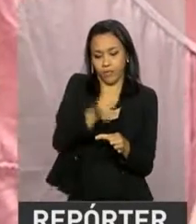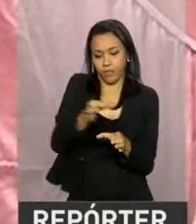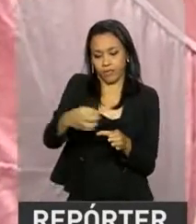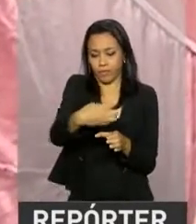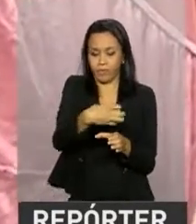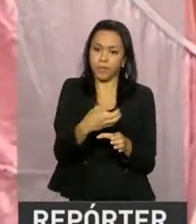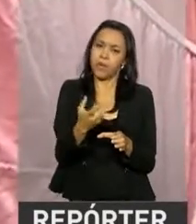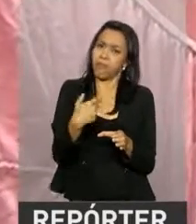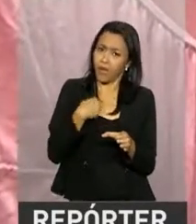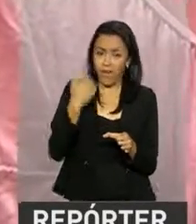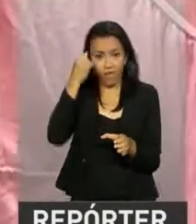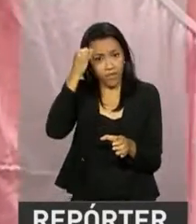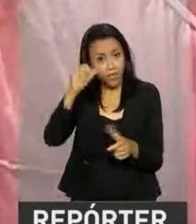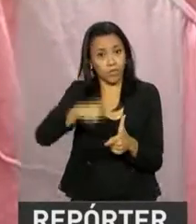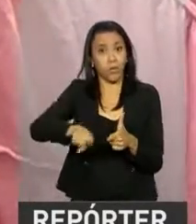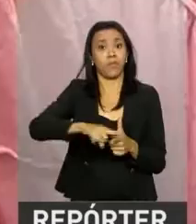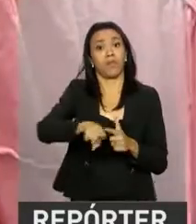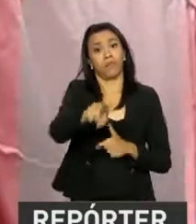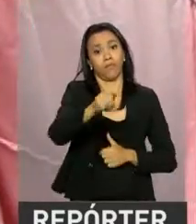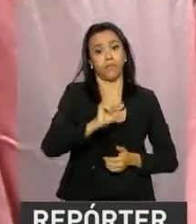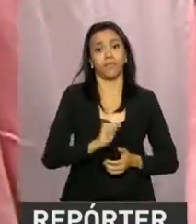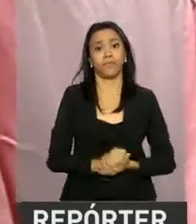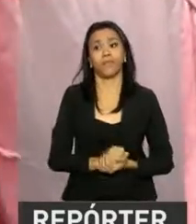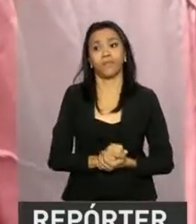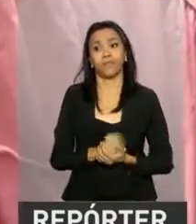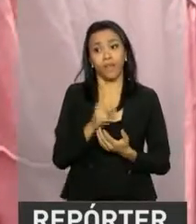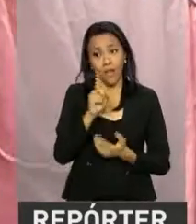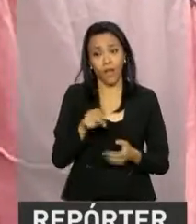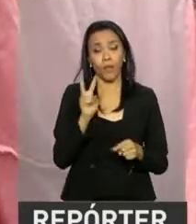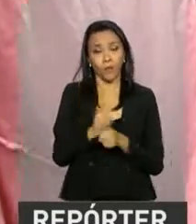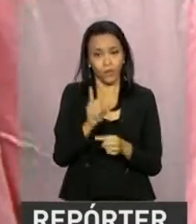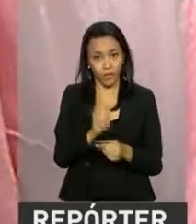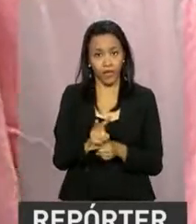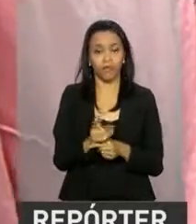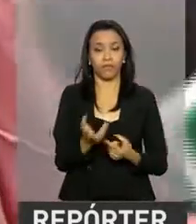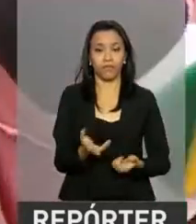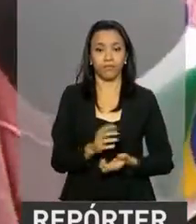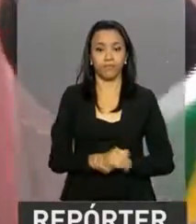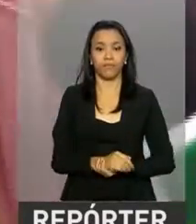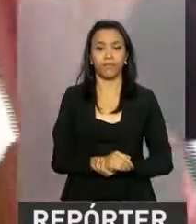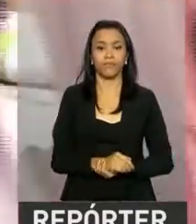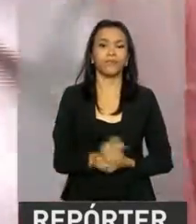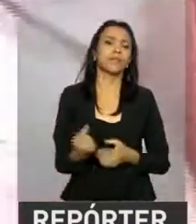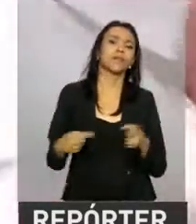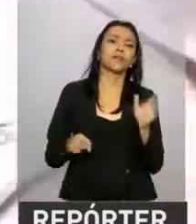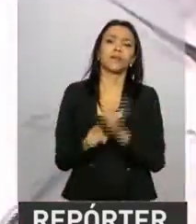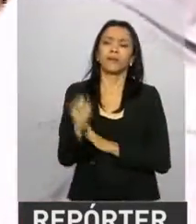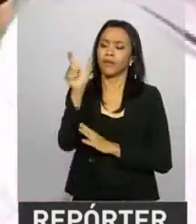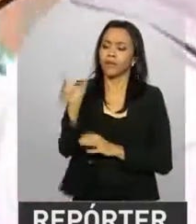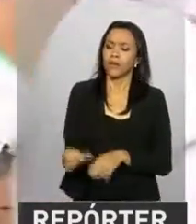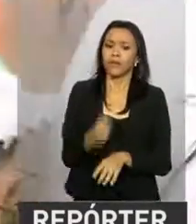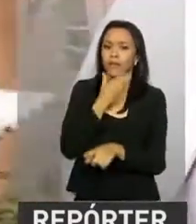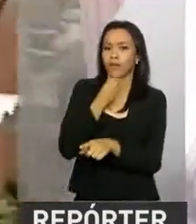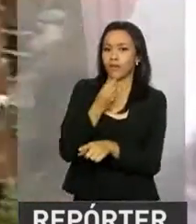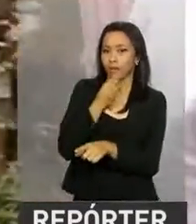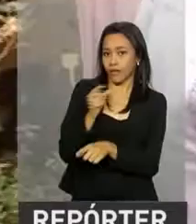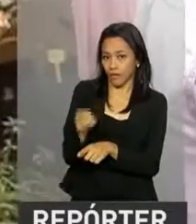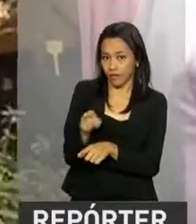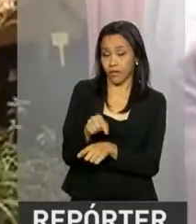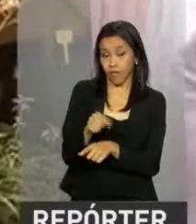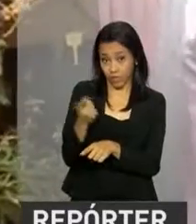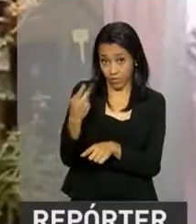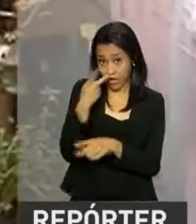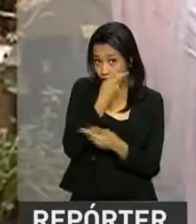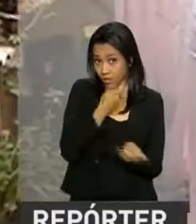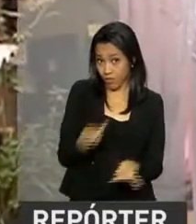de acontecer esse problema aí, né? Esse é o cuidado que a gente tem, né? E, seu Nelson, vocês receberam hoje, né, a visita